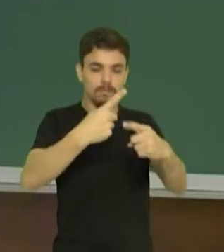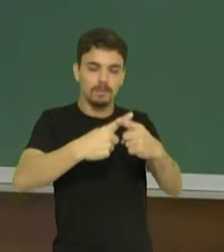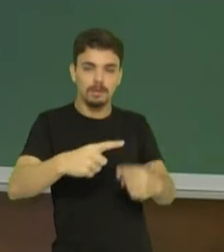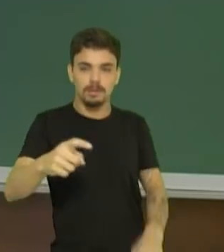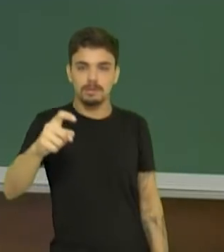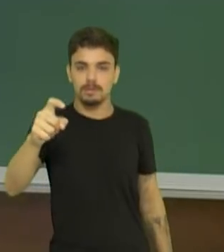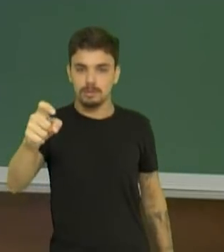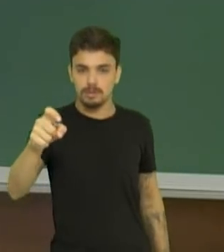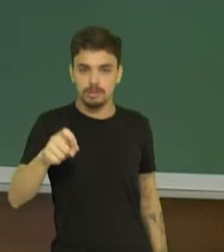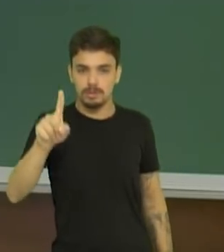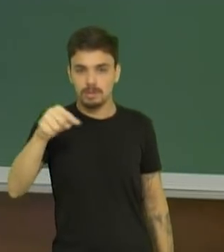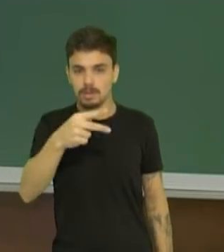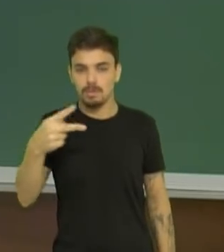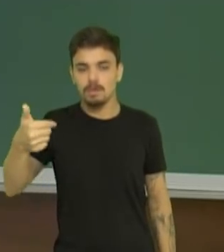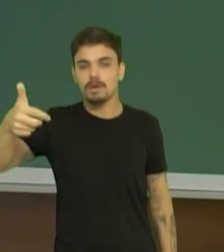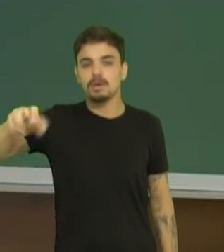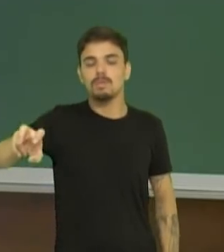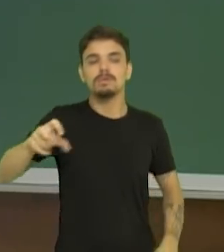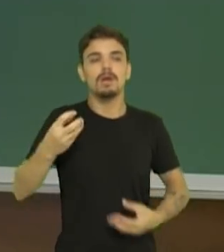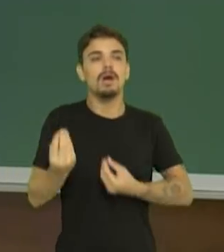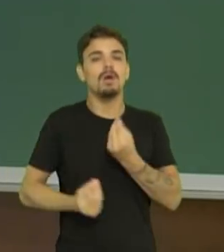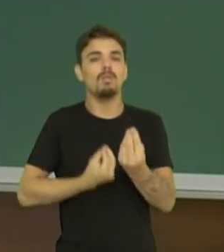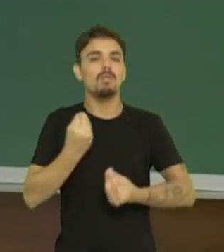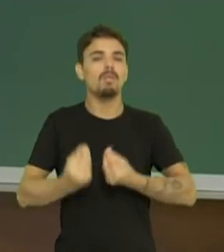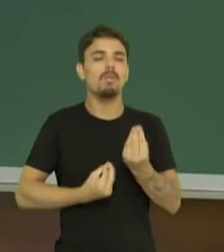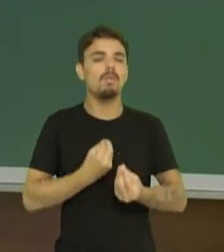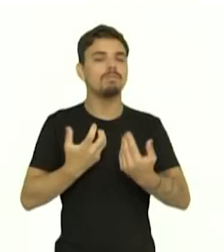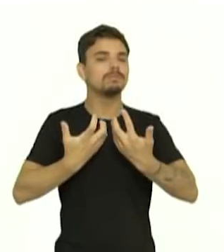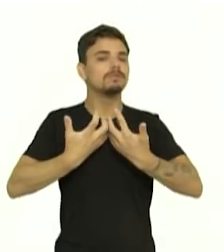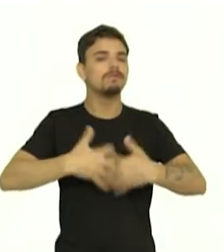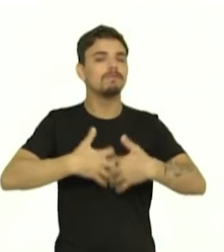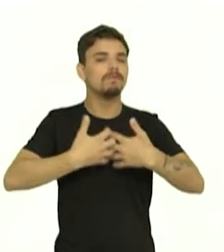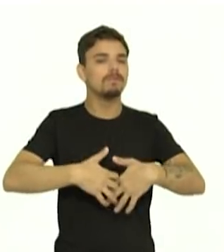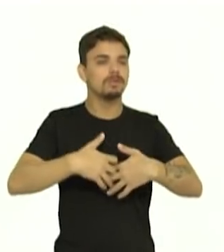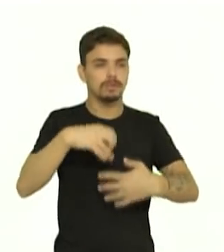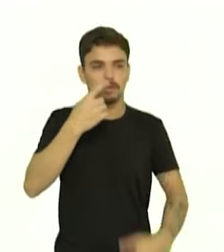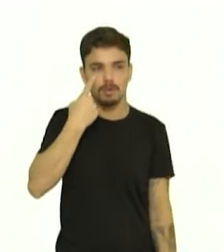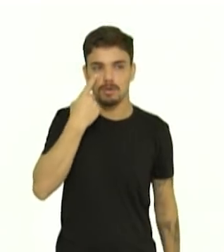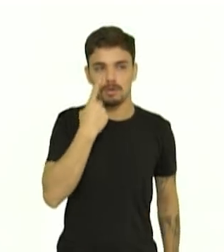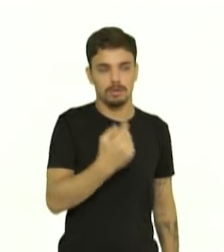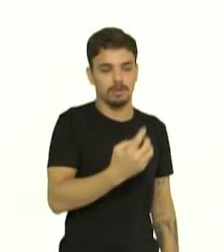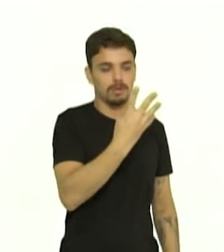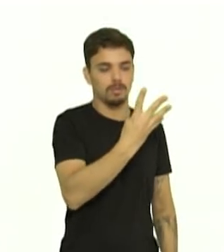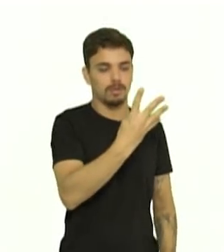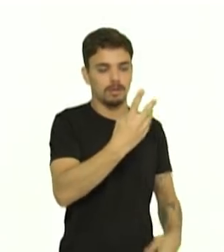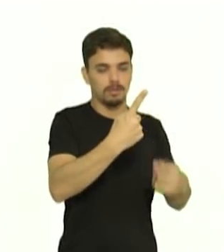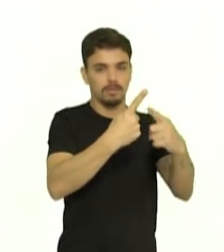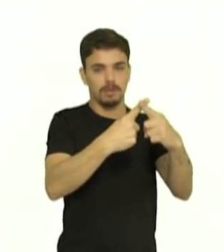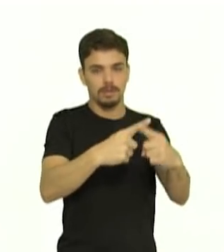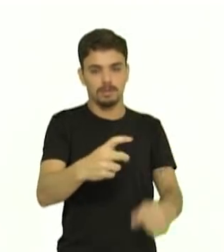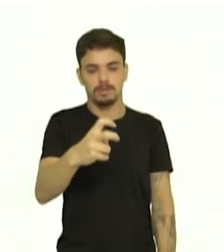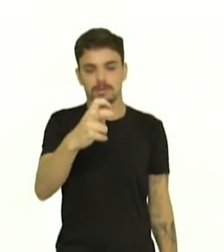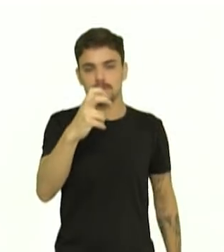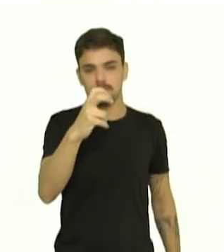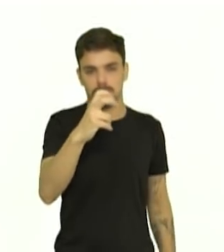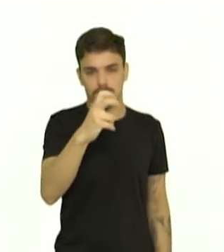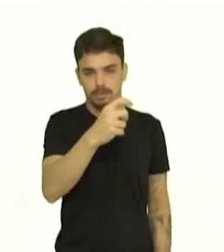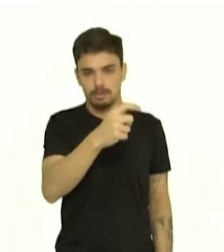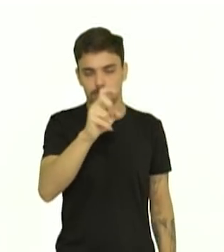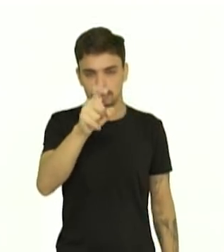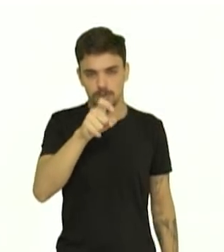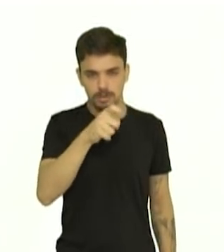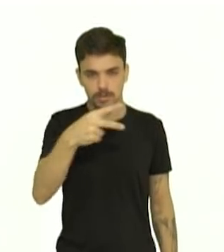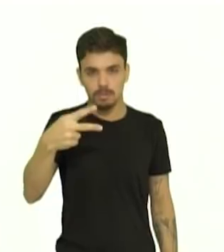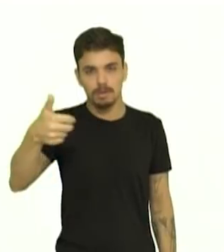15? Vamos ver como é que a gente processa essa operação. 4 vezes x é igual a 15. Sabemos que o contrário